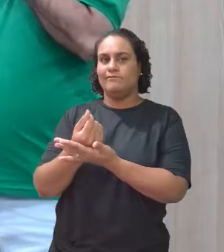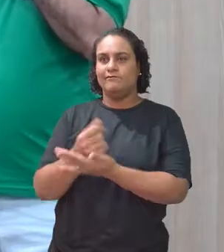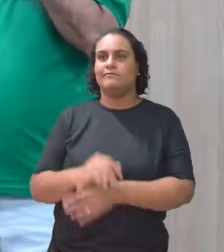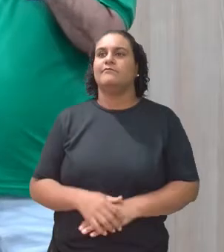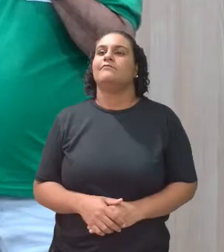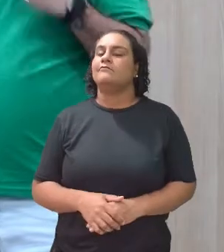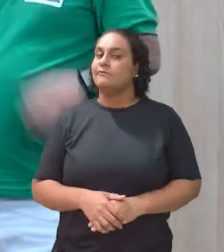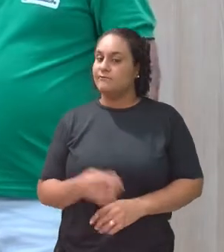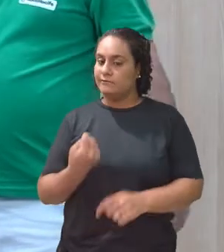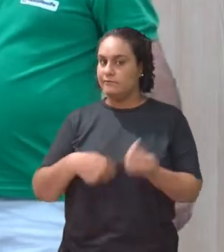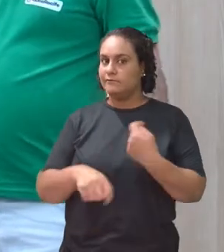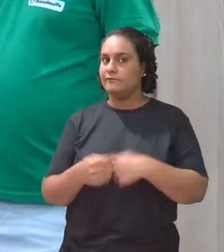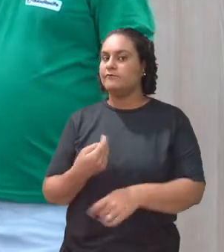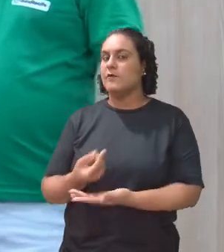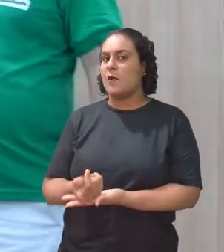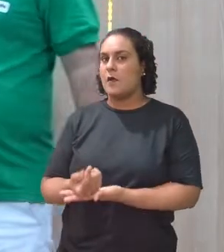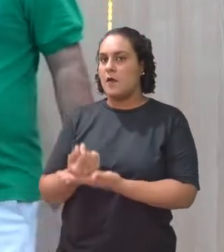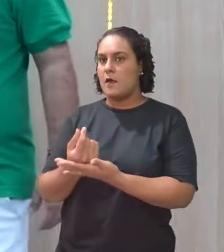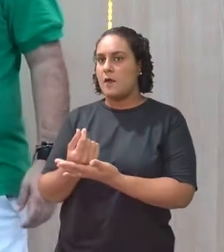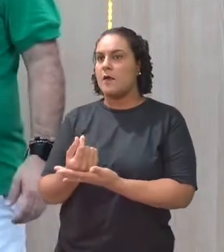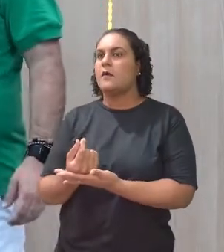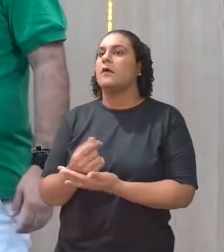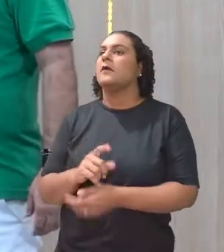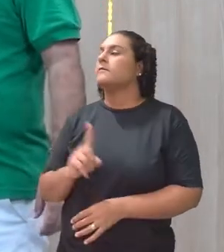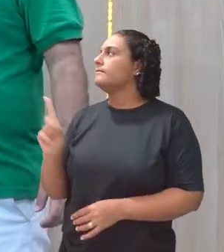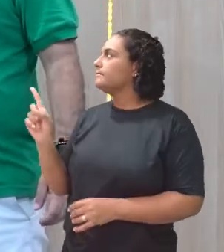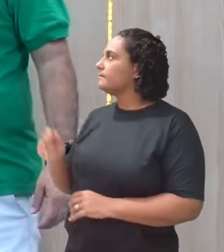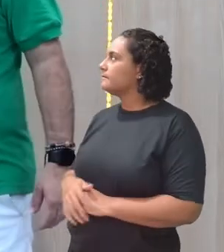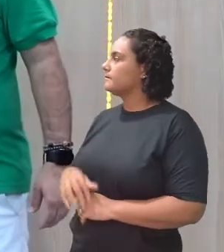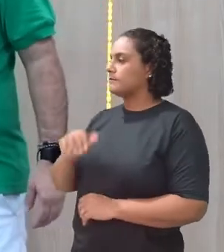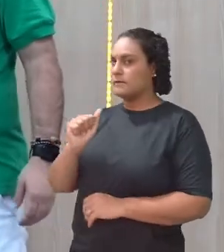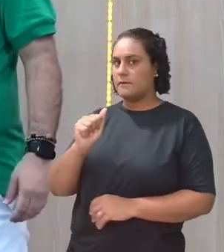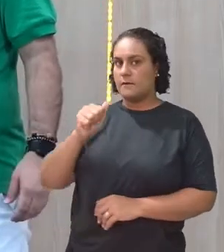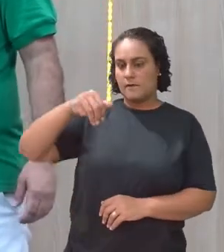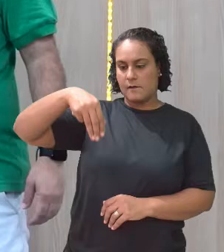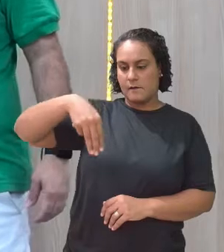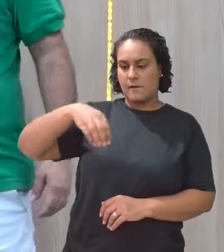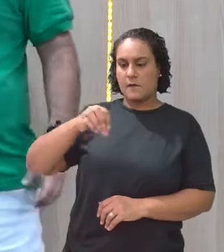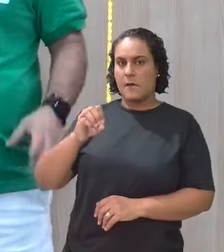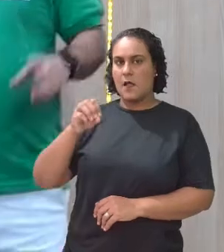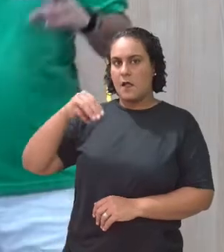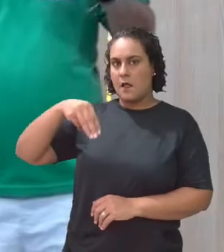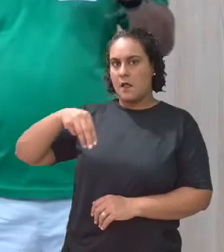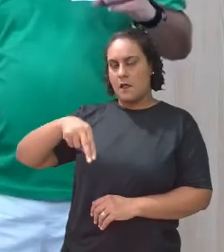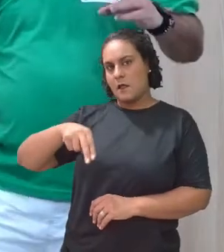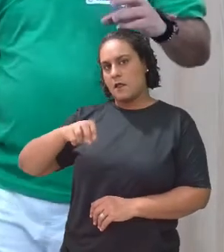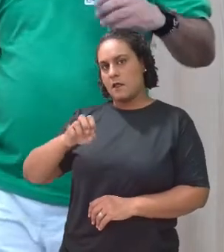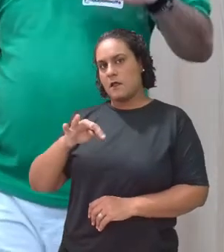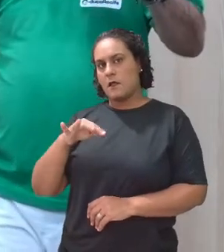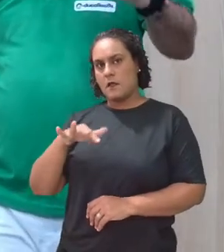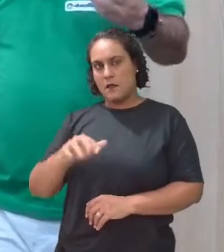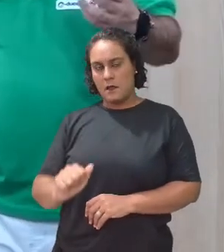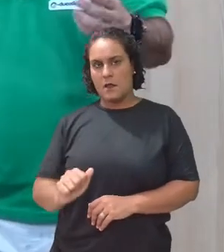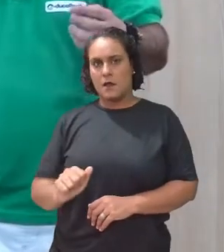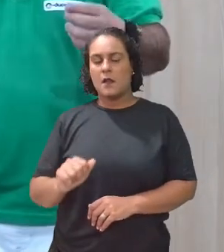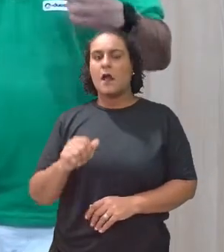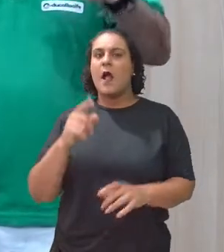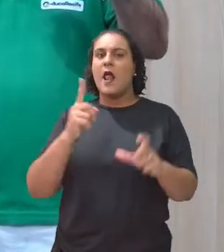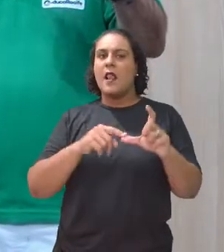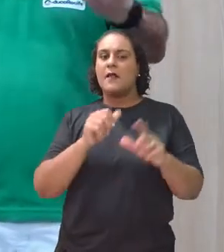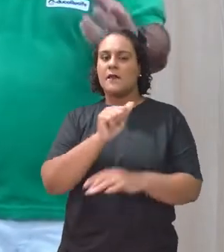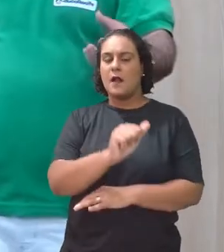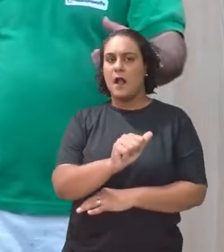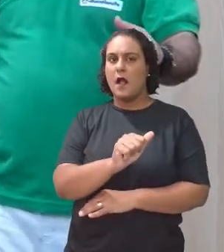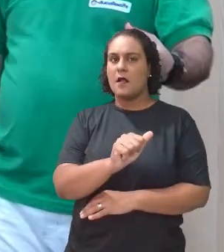A economia era o que a gente chama de amonetária. Esse A aqui é um prefixo que significa sem, é um prefixo